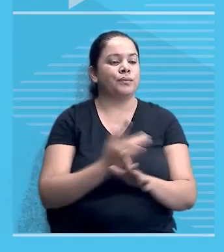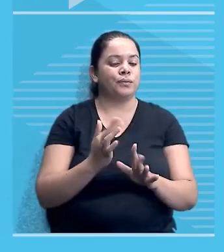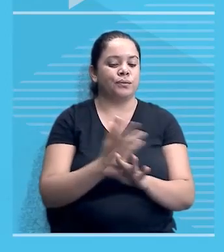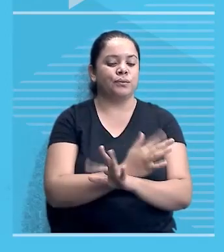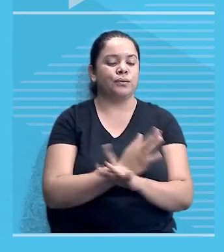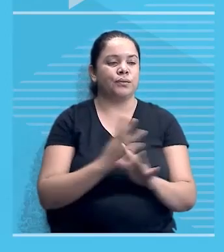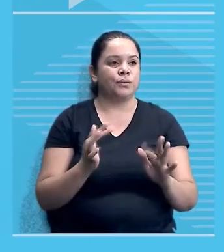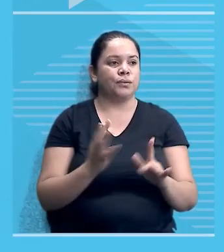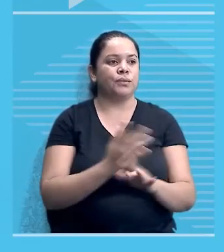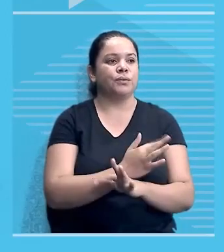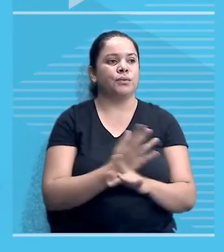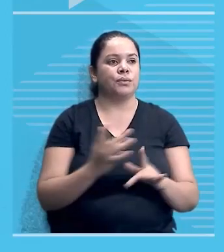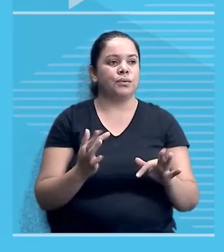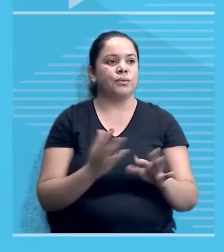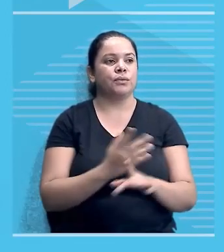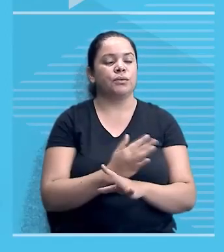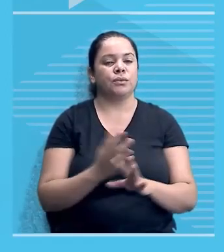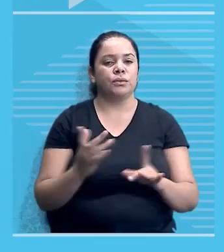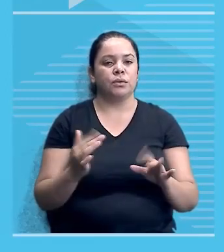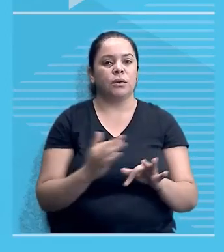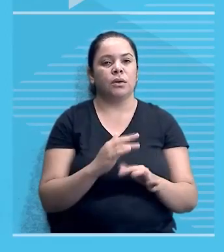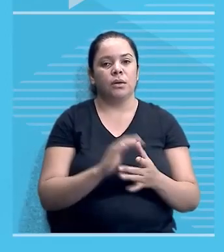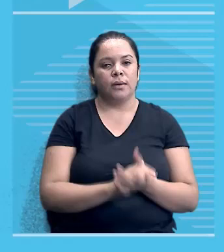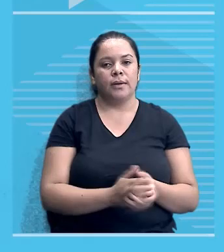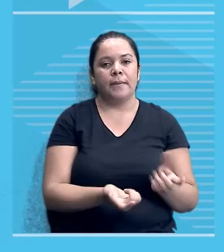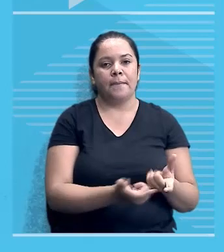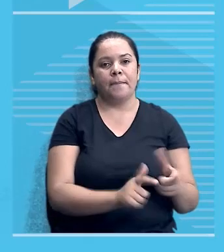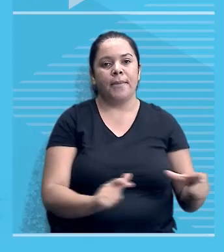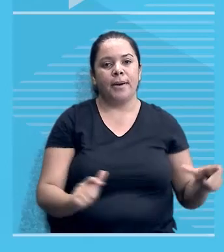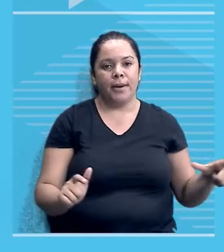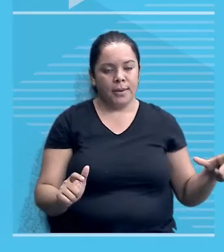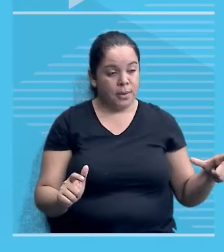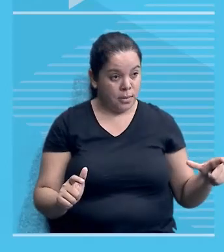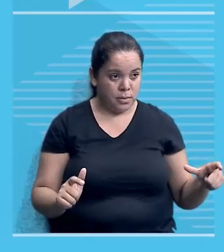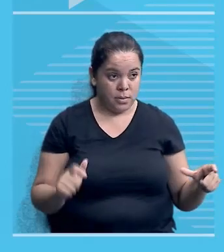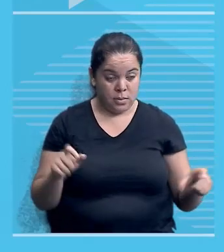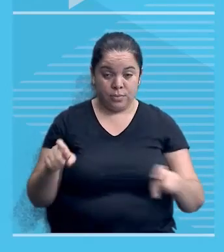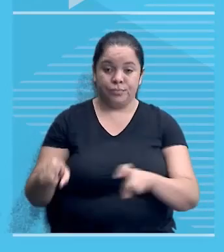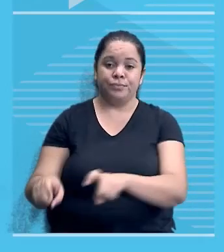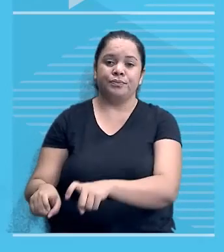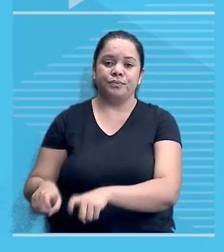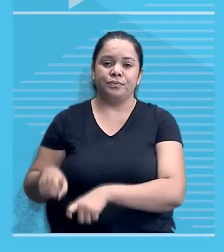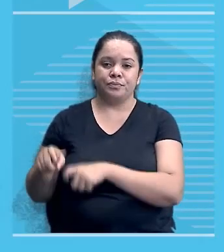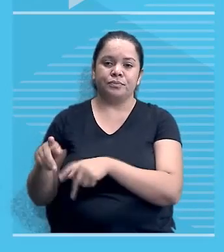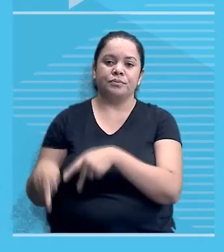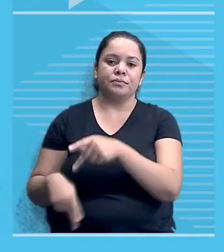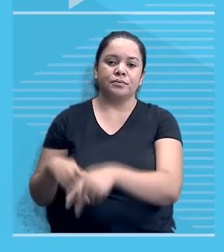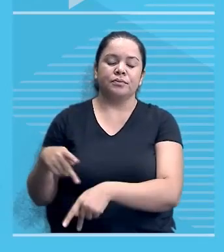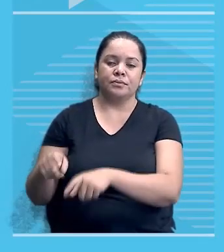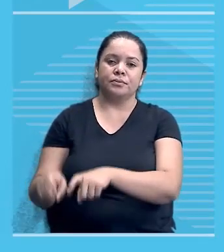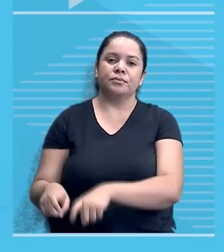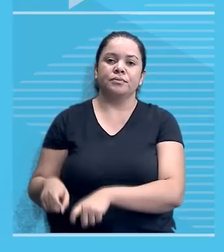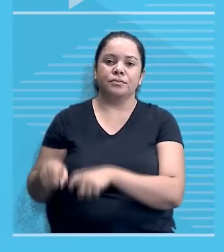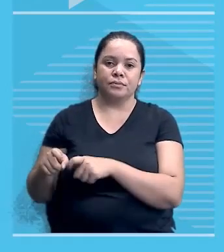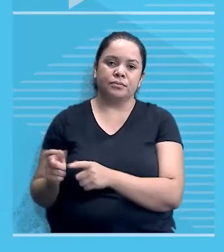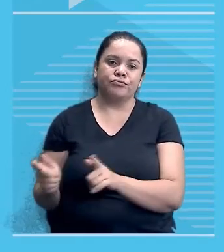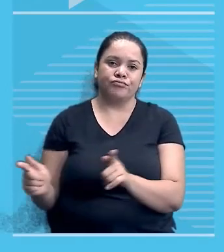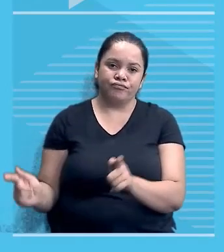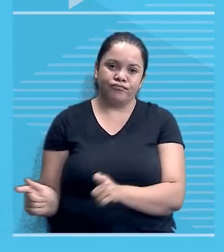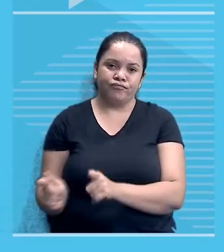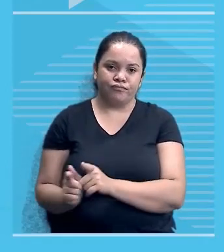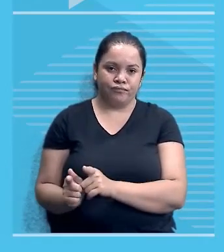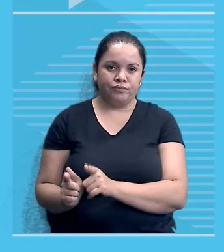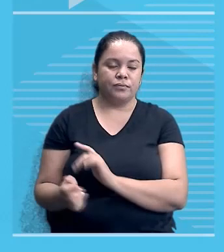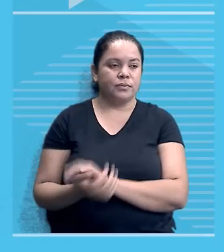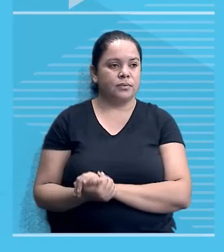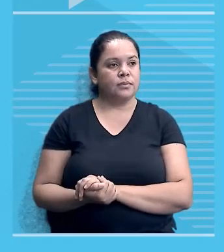do que a população rural né a população a população do nosso país ela em sua maior parte está